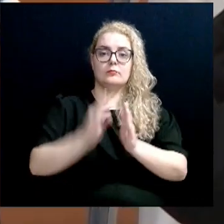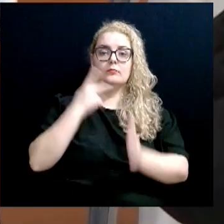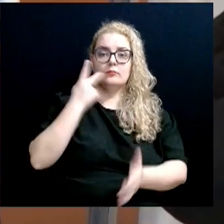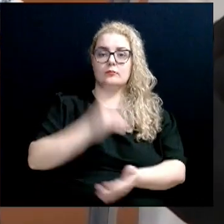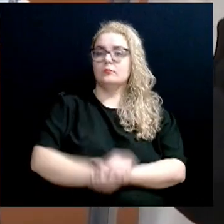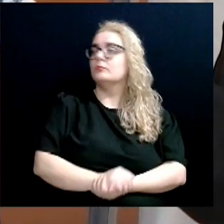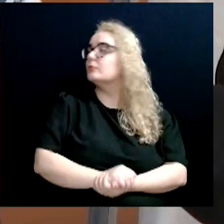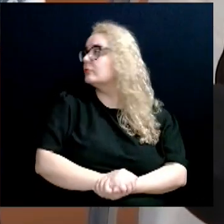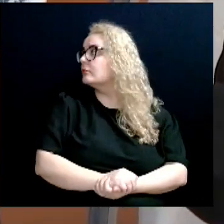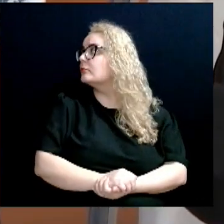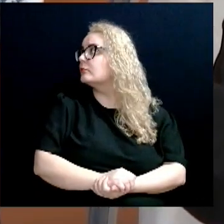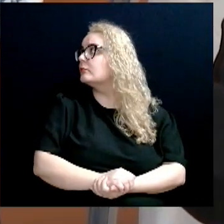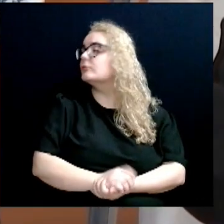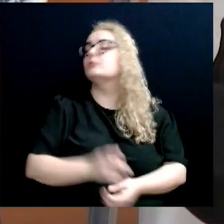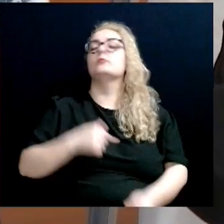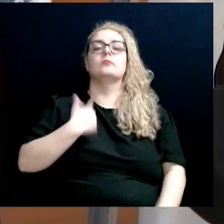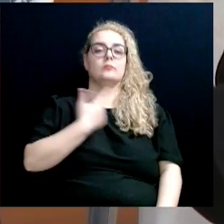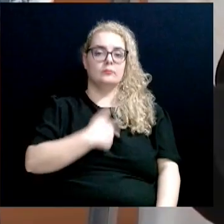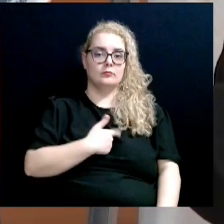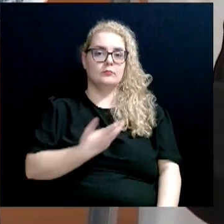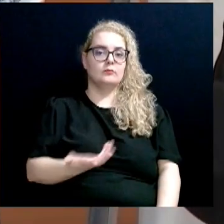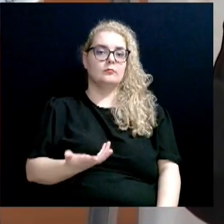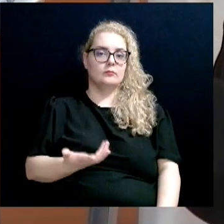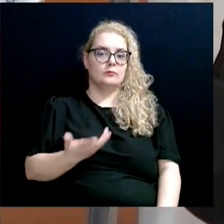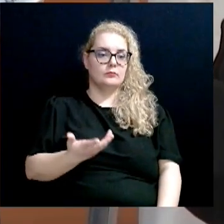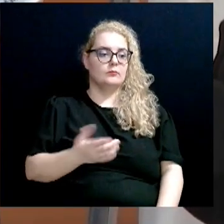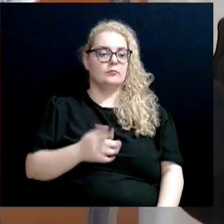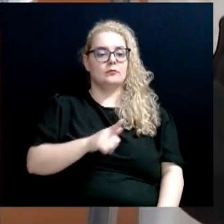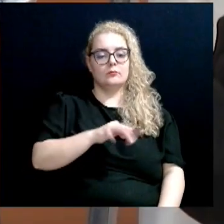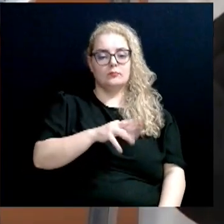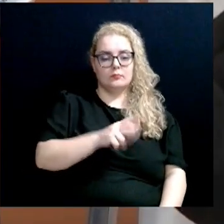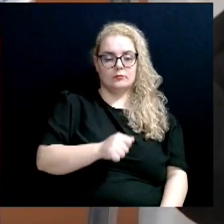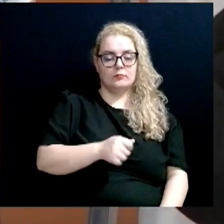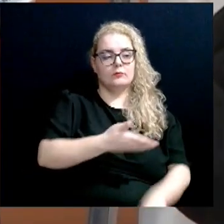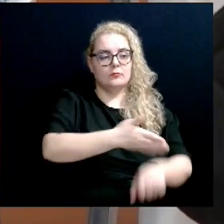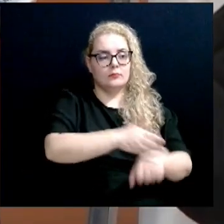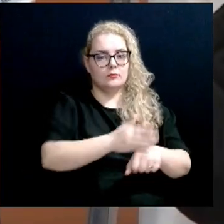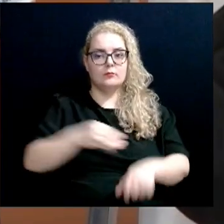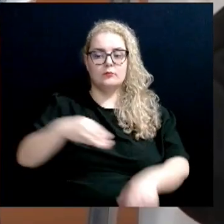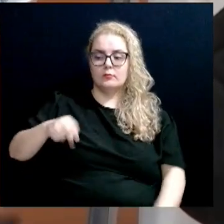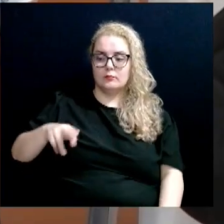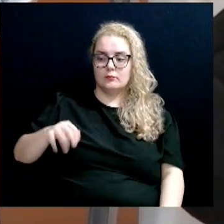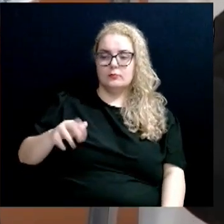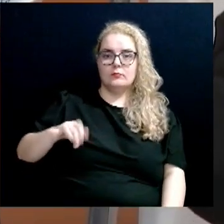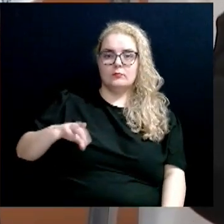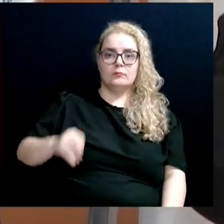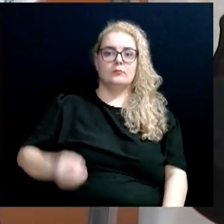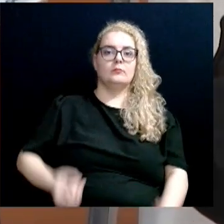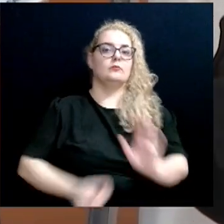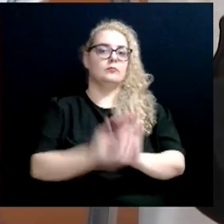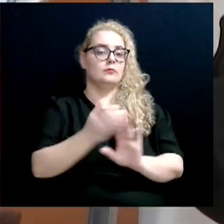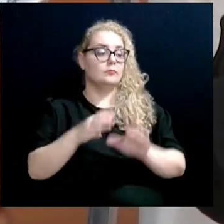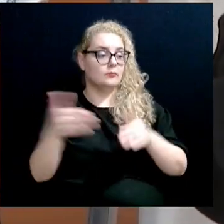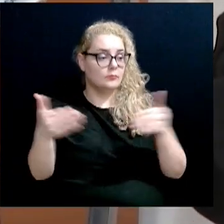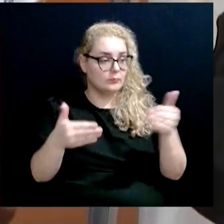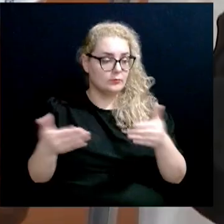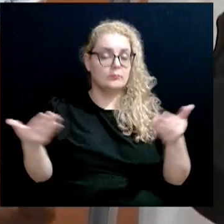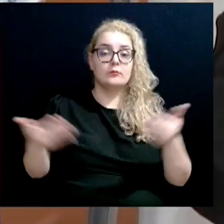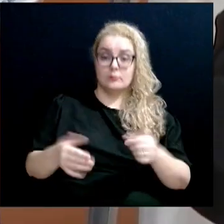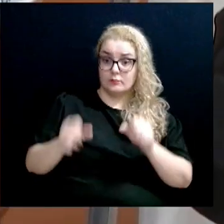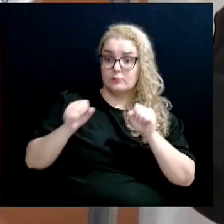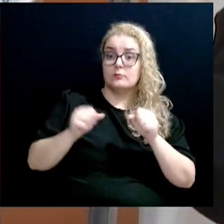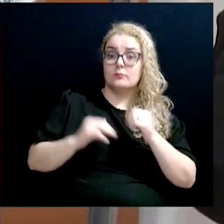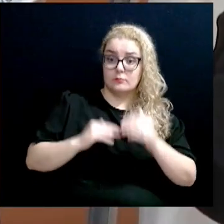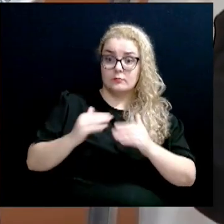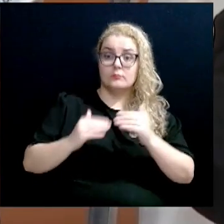vai criar um guia prático, um manifesto e criar uma comissão das pessoas que participaram aqui hoje para que a gente possa construir